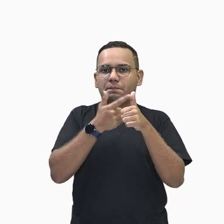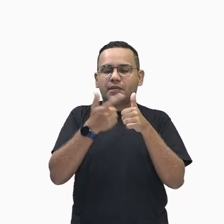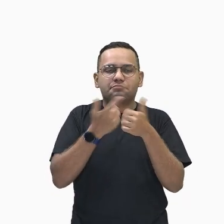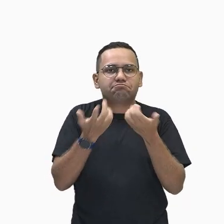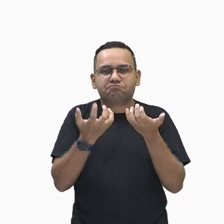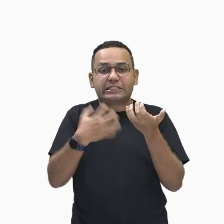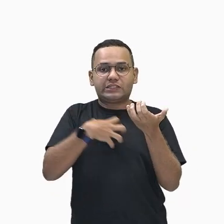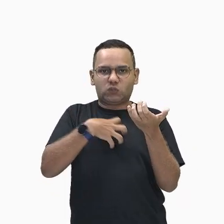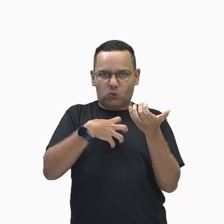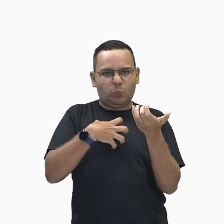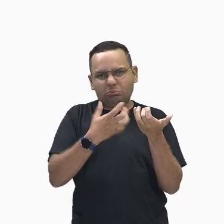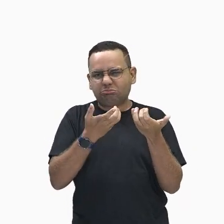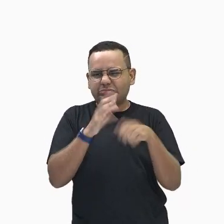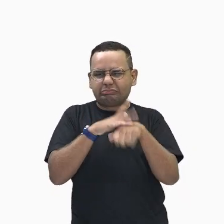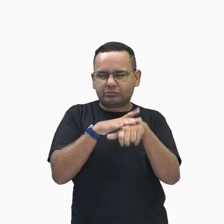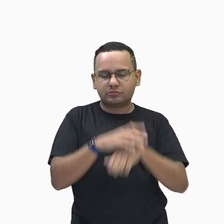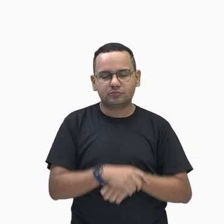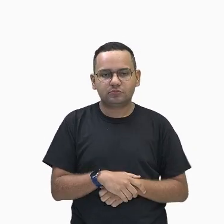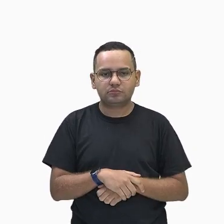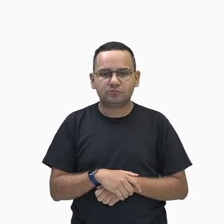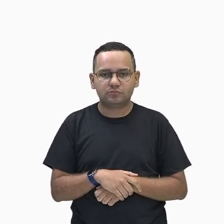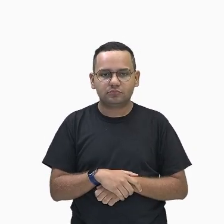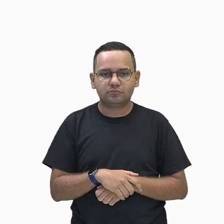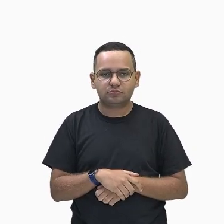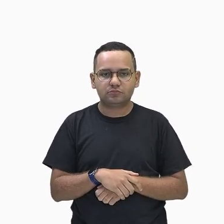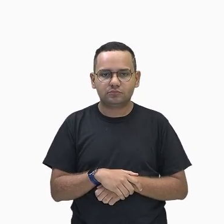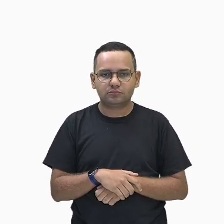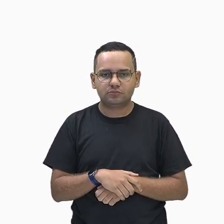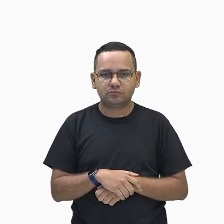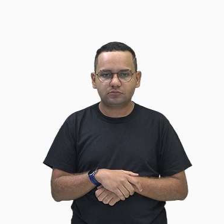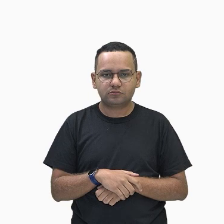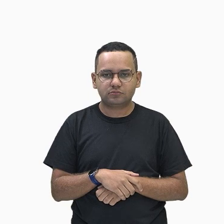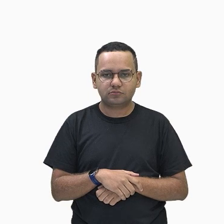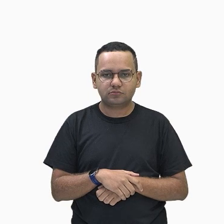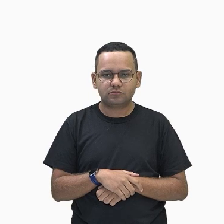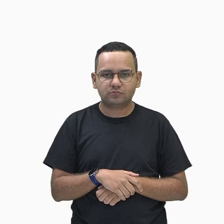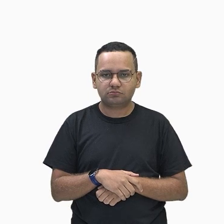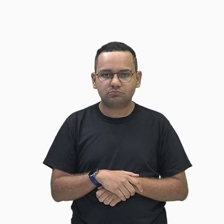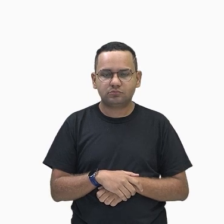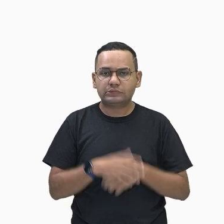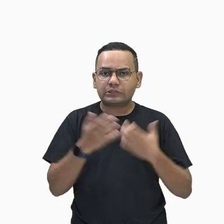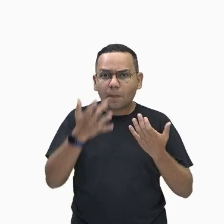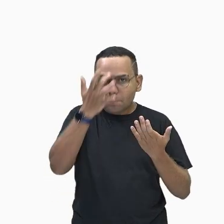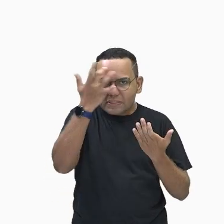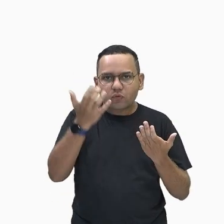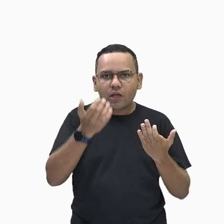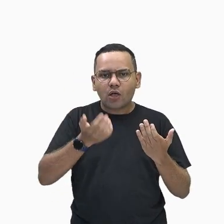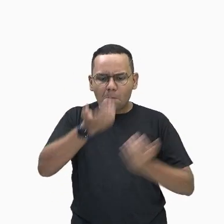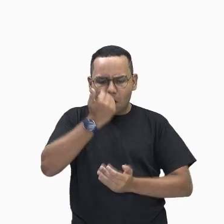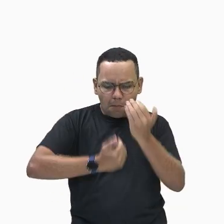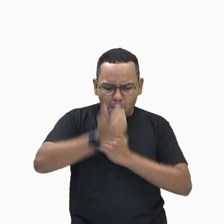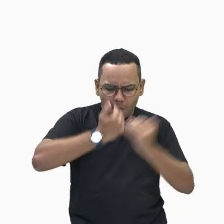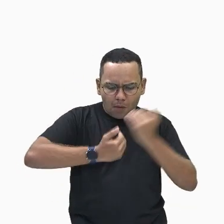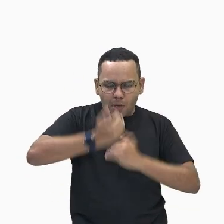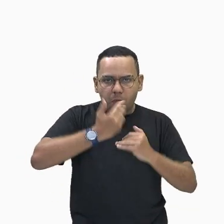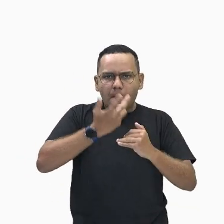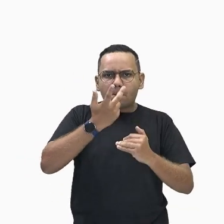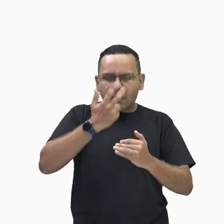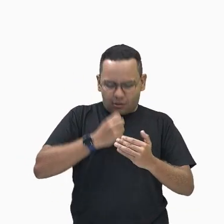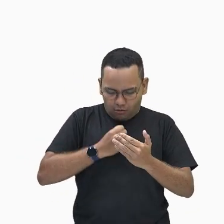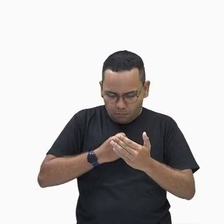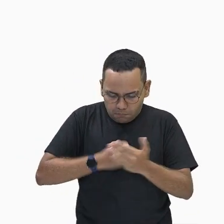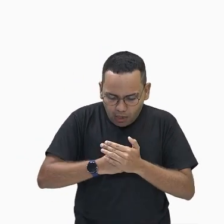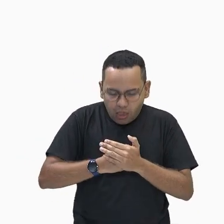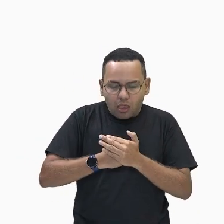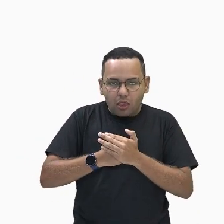e ela vai ela vai comer bastante vai se encher de comida aí